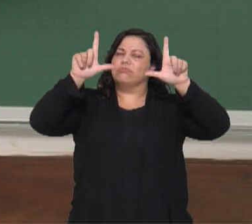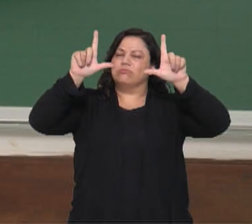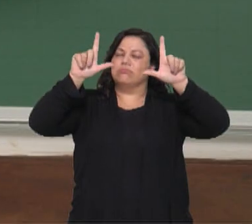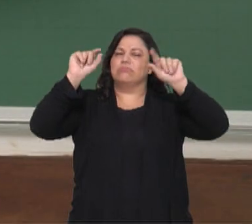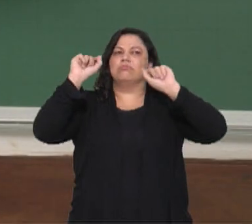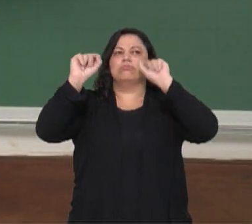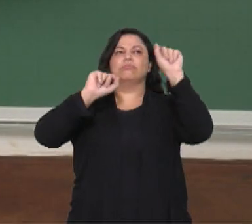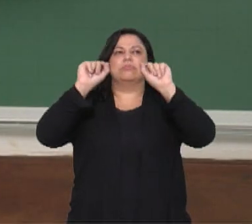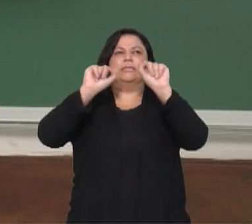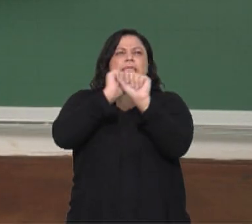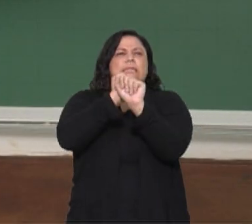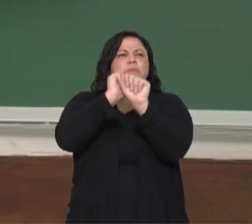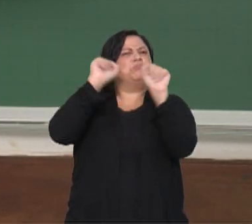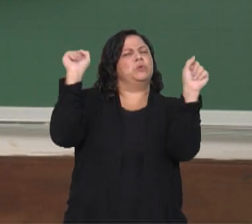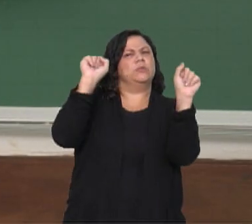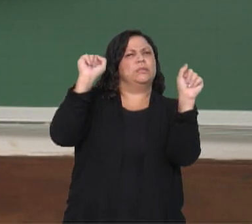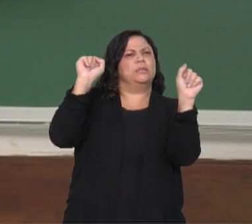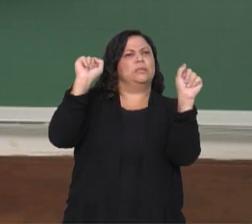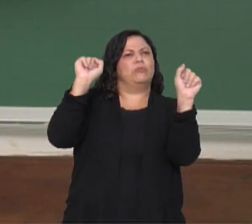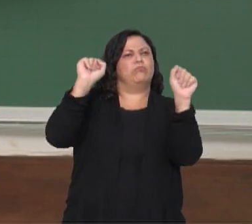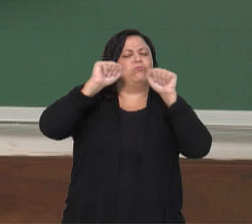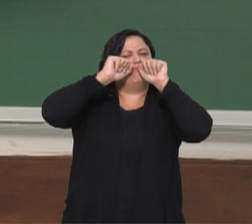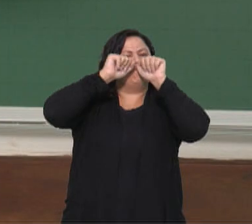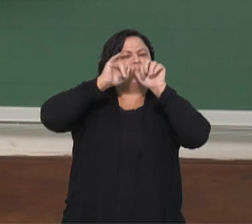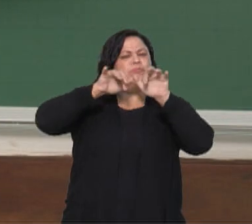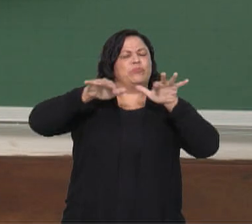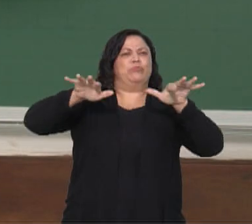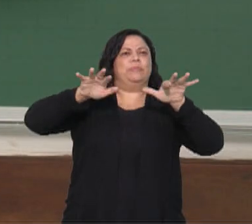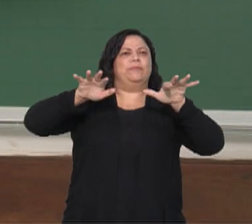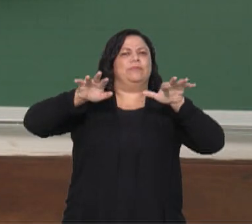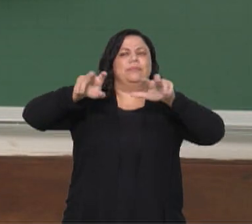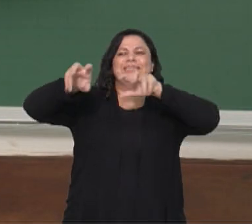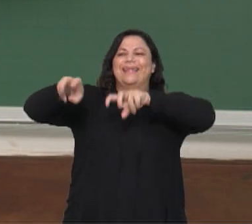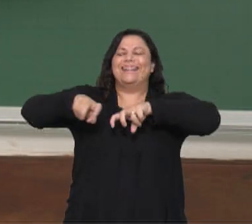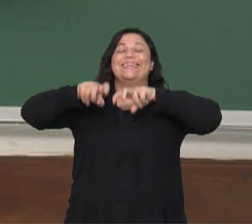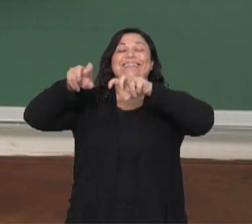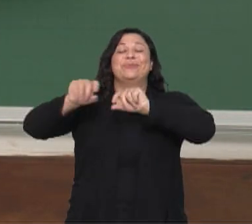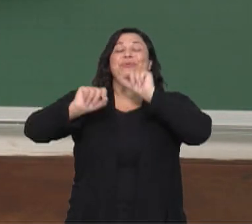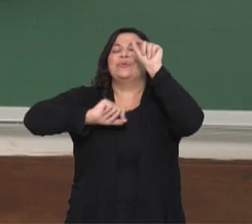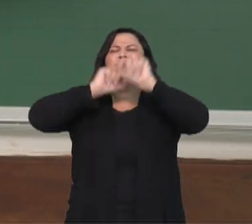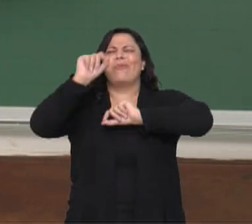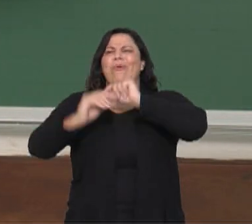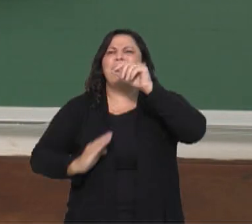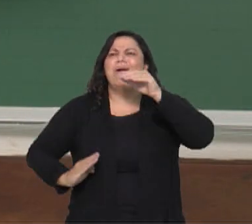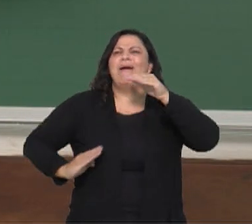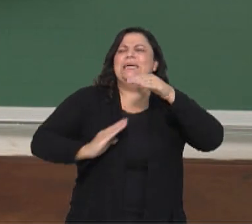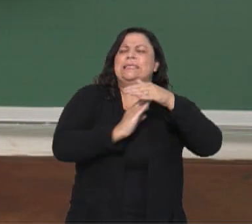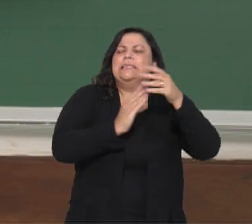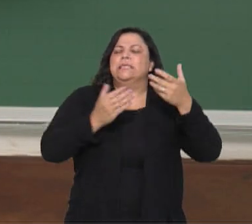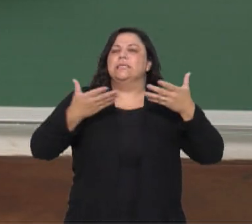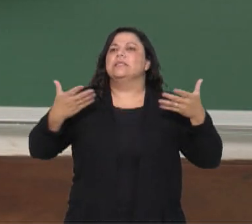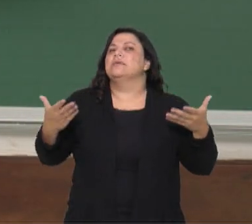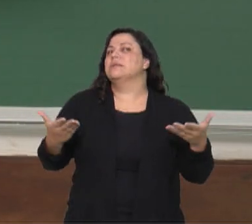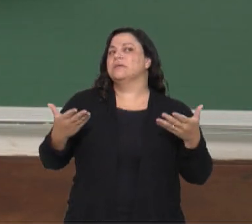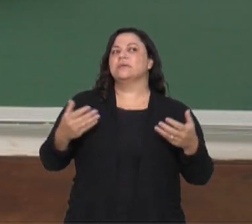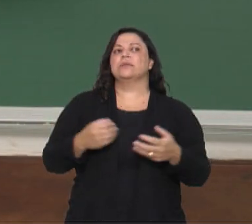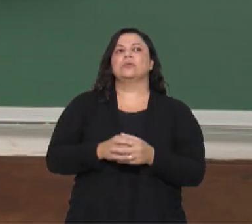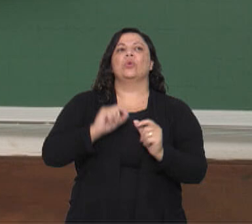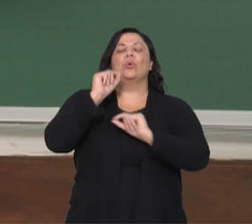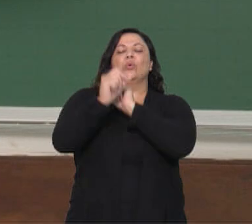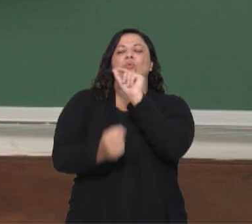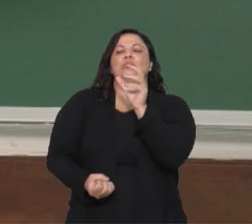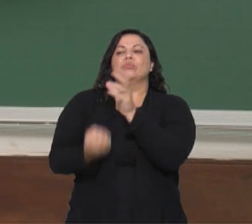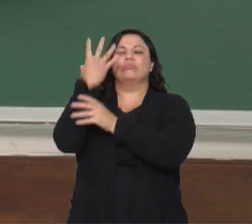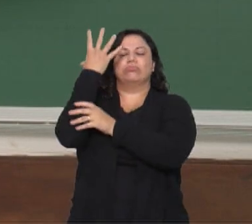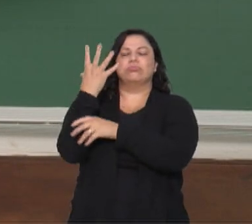do historiador Jaime Pinsky, vai mostrar o tamanho do impacto na vida do homem com o surgimento da agricultura,